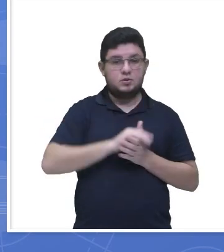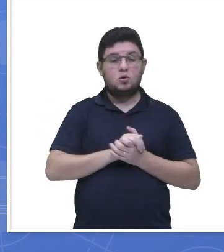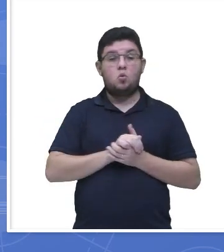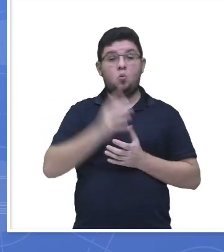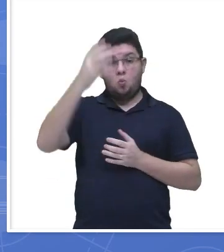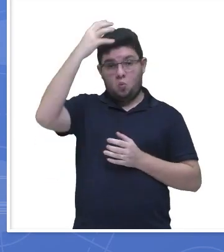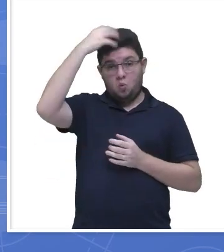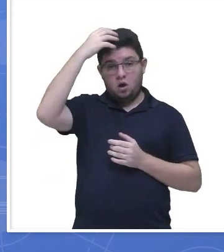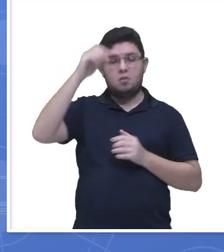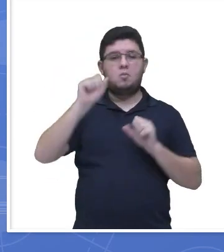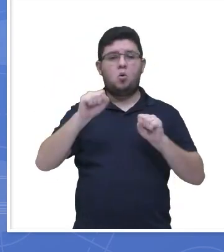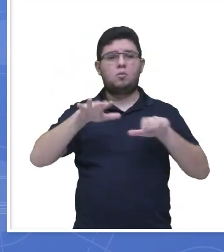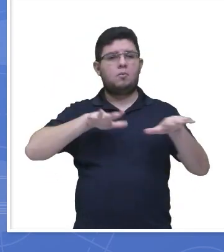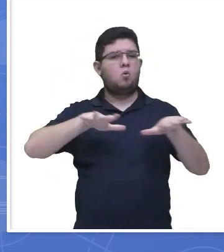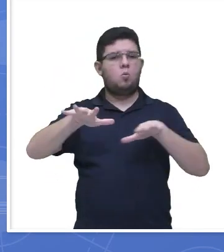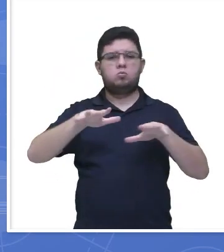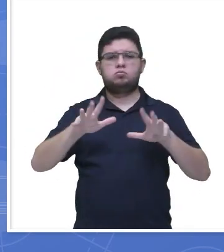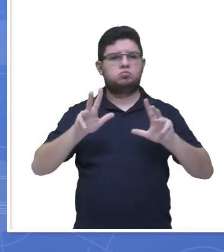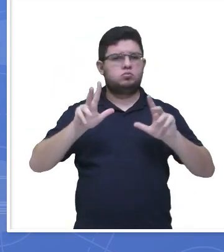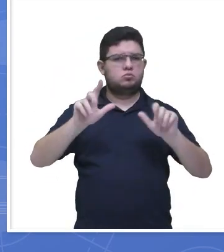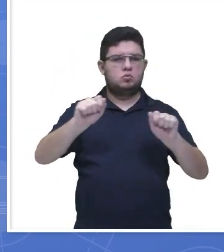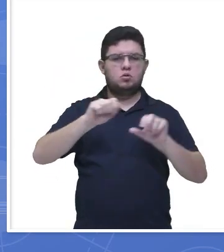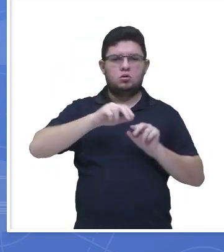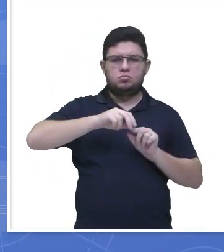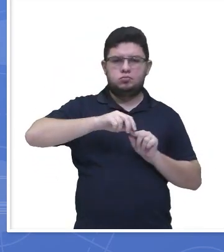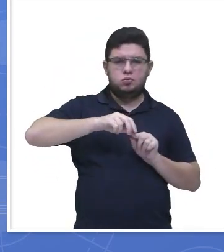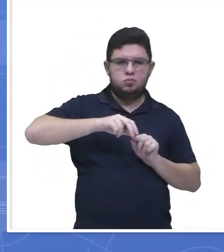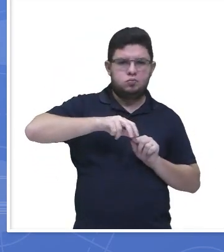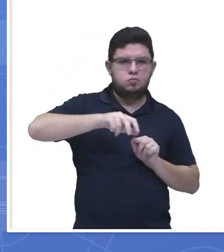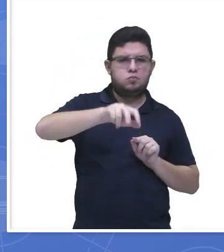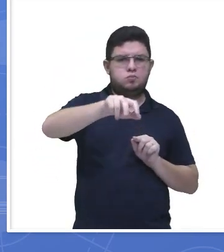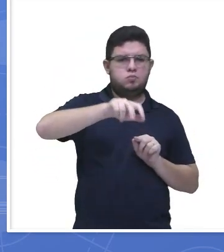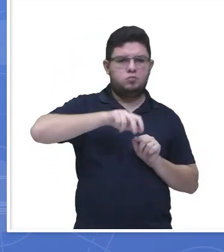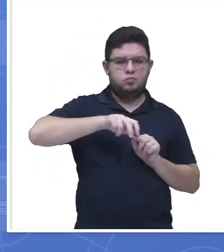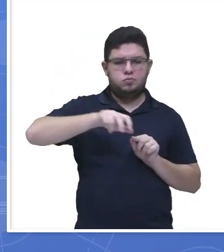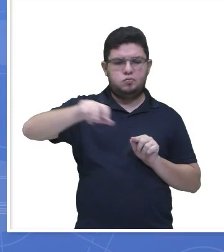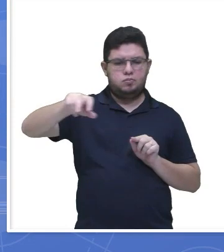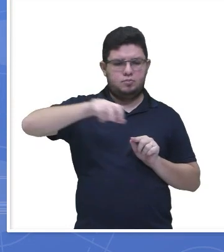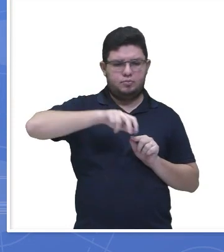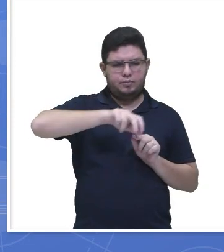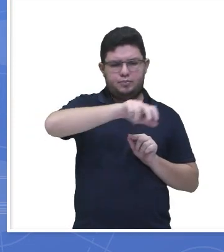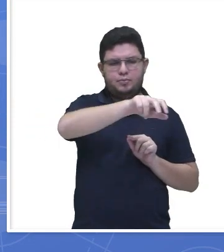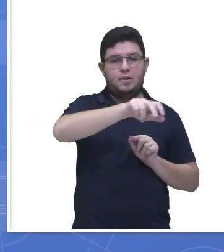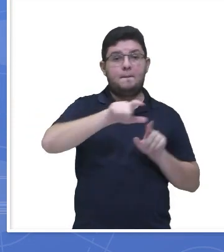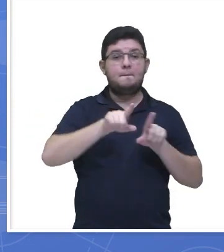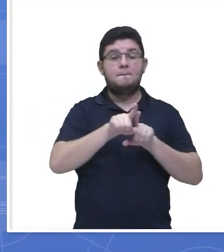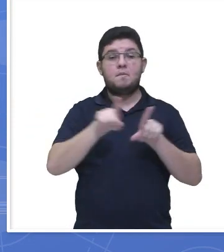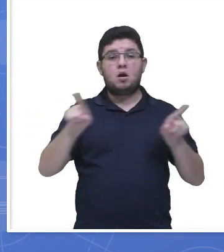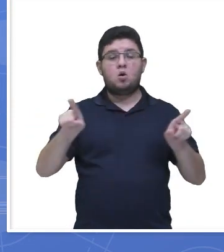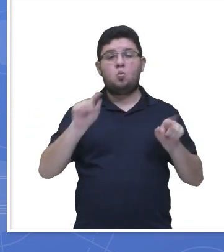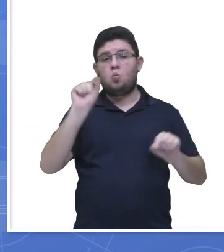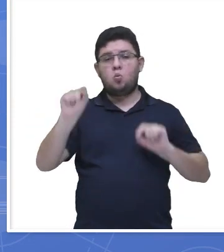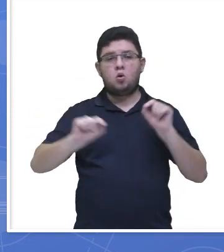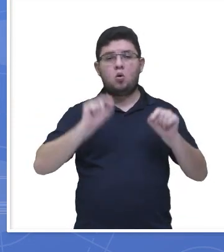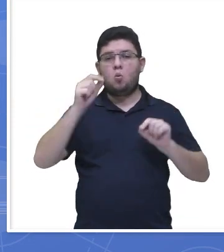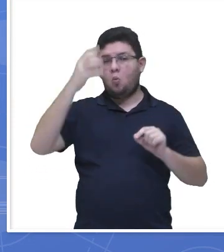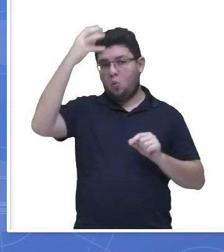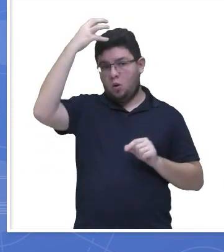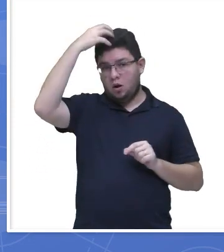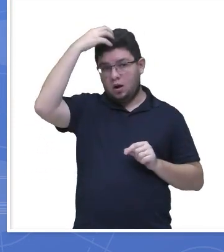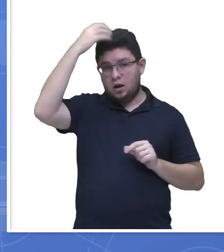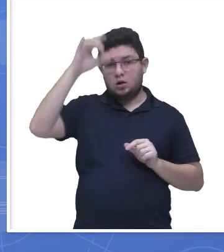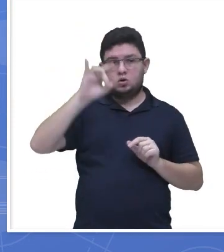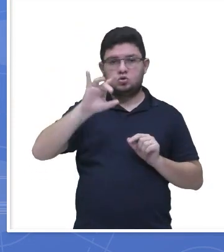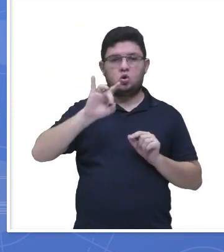isso? Né? Todos os movimentos. Só que, né, ele só pode andar